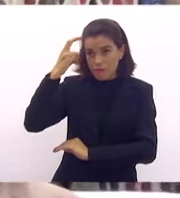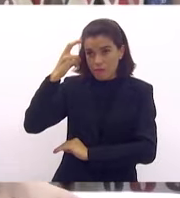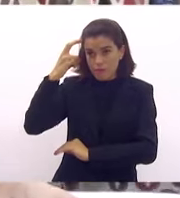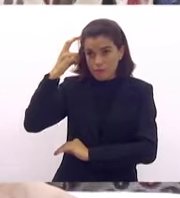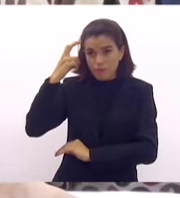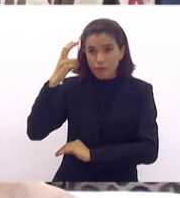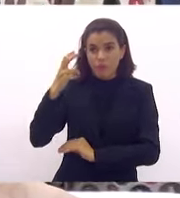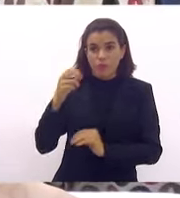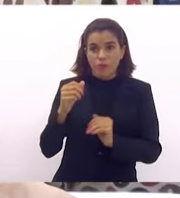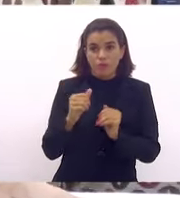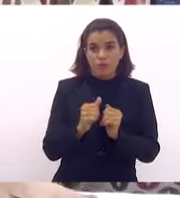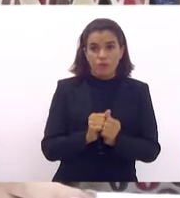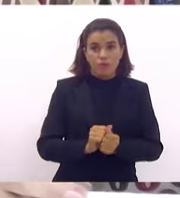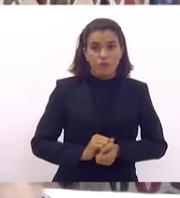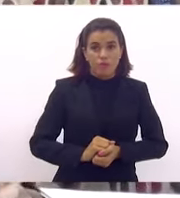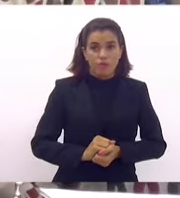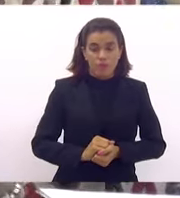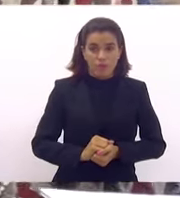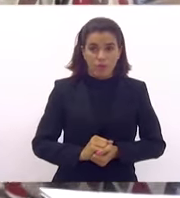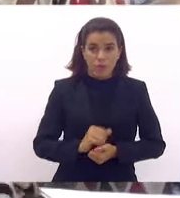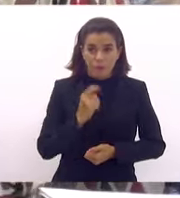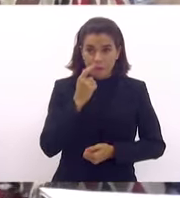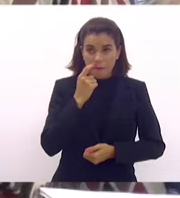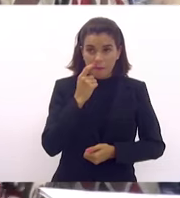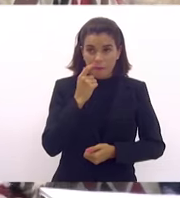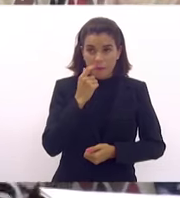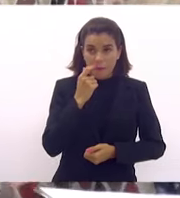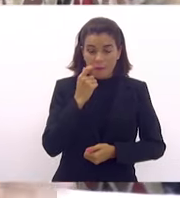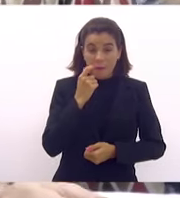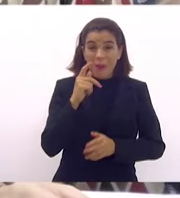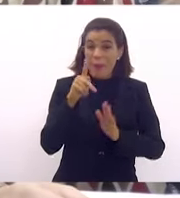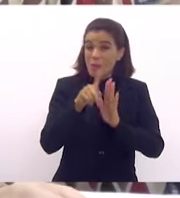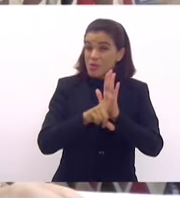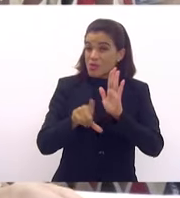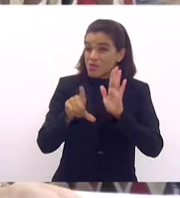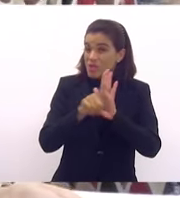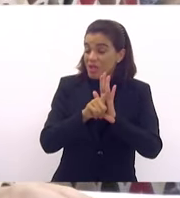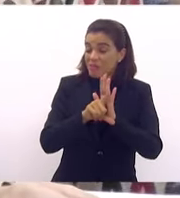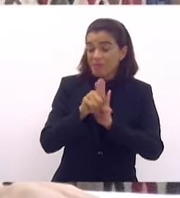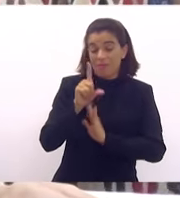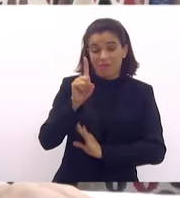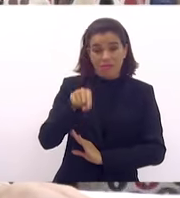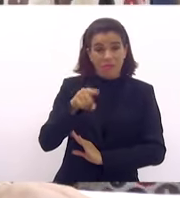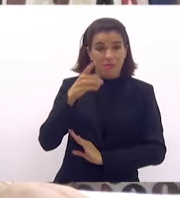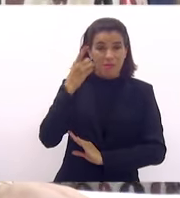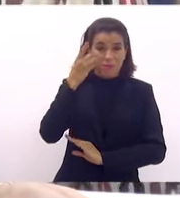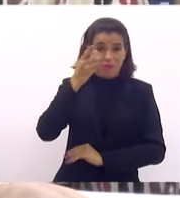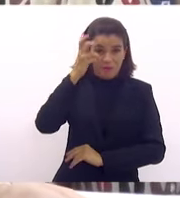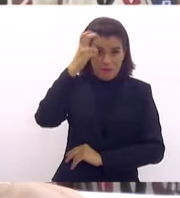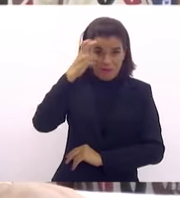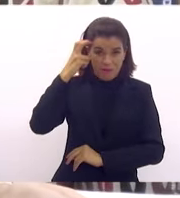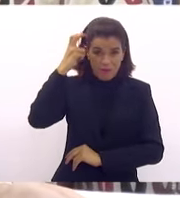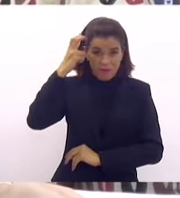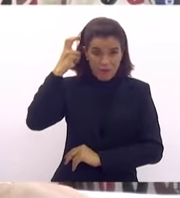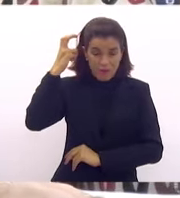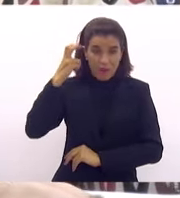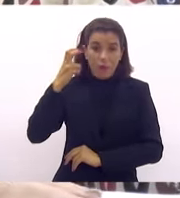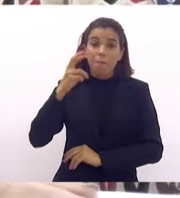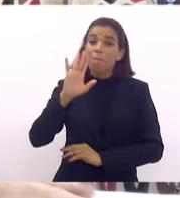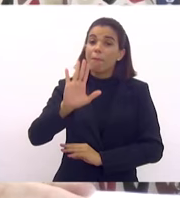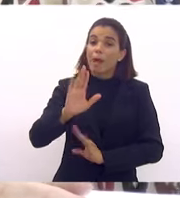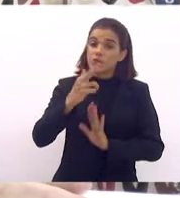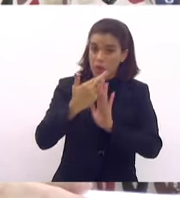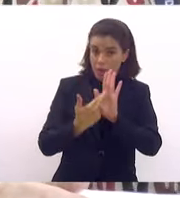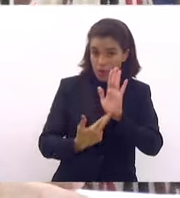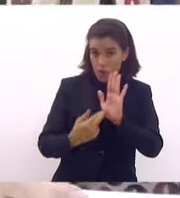Coisolino. Eu queria ver se eu podia. Não, é o deputado, é projeto da deputada Verônica. Da deputada Verônica, que ele... de relatoria do Vinícius